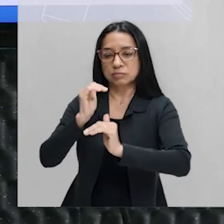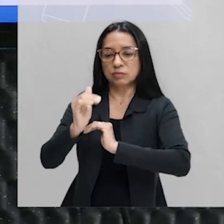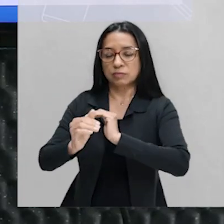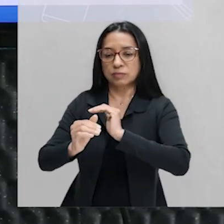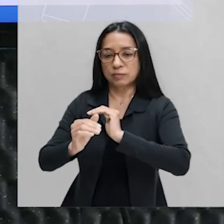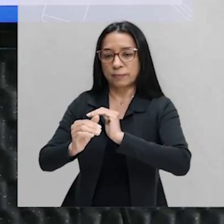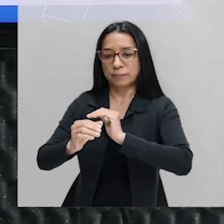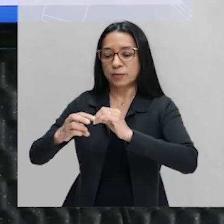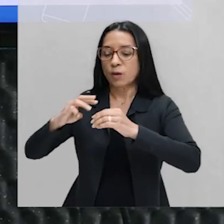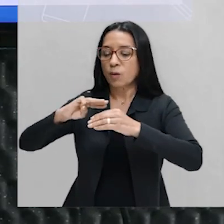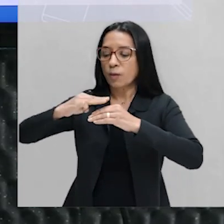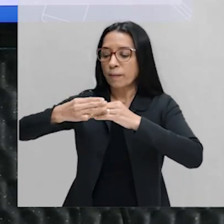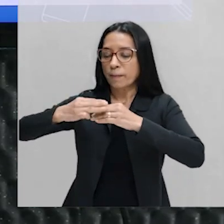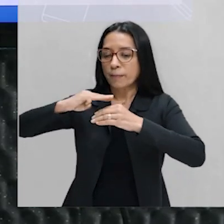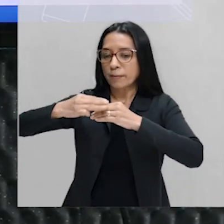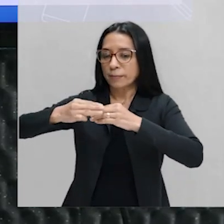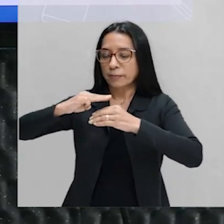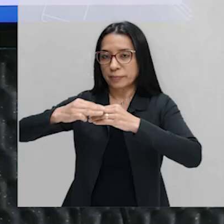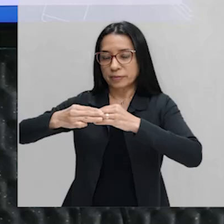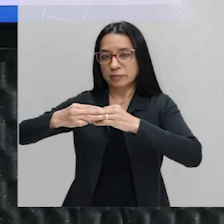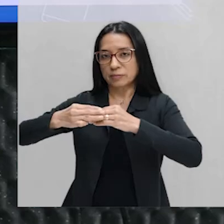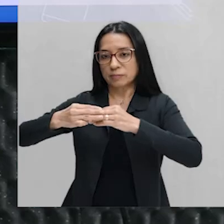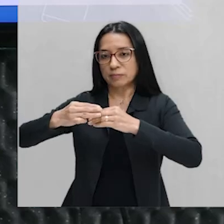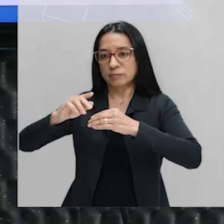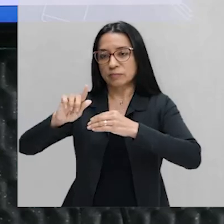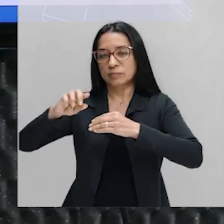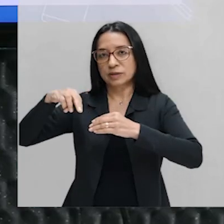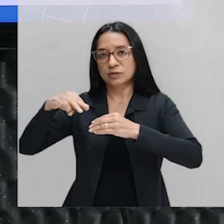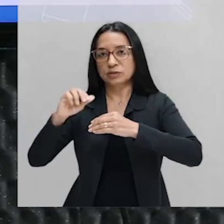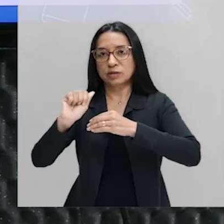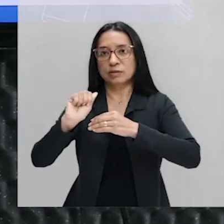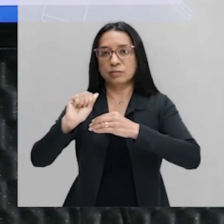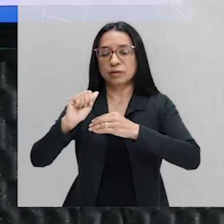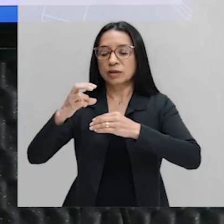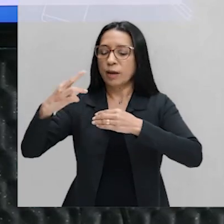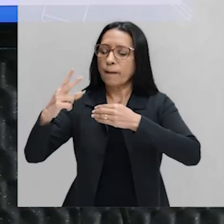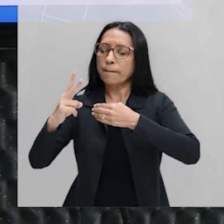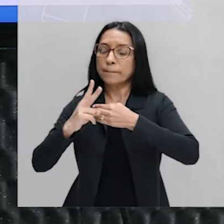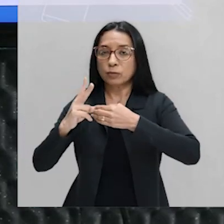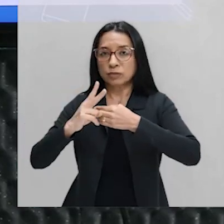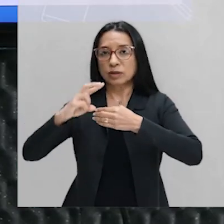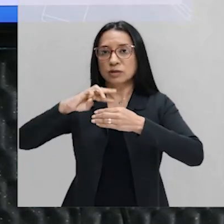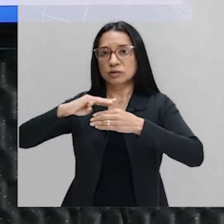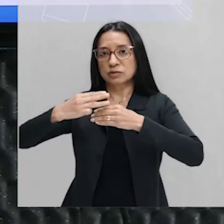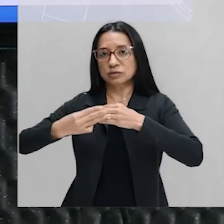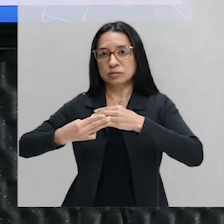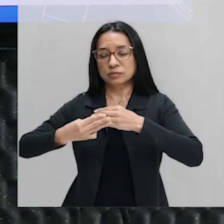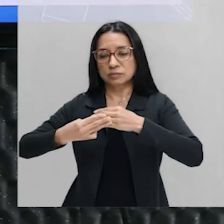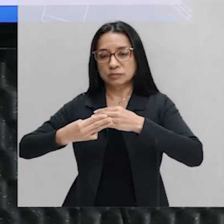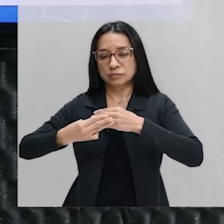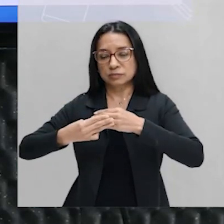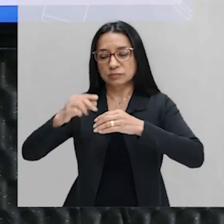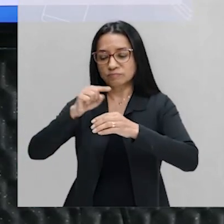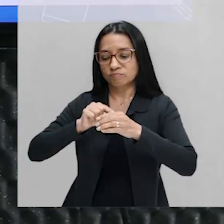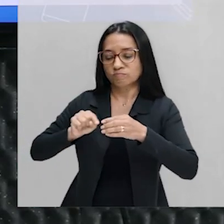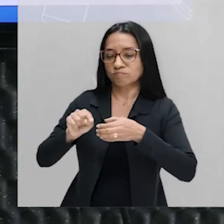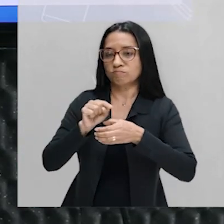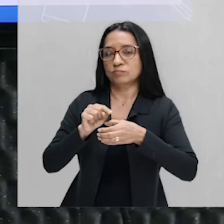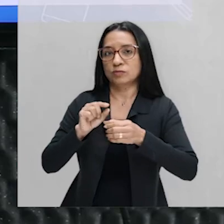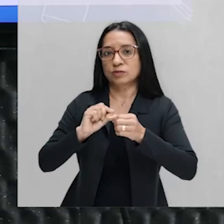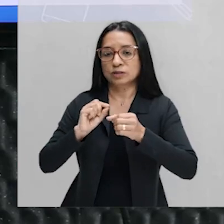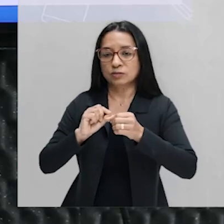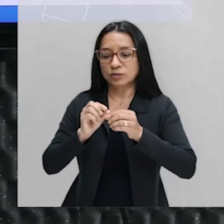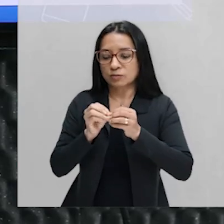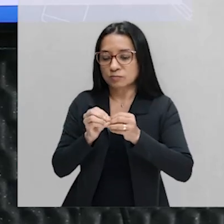uma membrana externa da gema, que é a membrana que vai proteger a gema, fazendo com que essa gema ela não